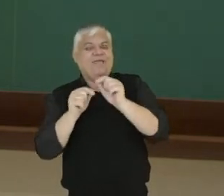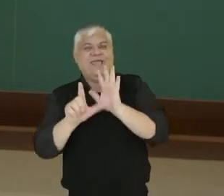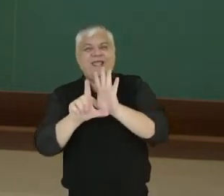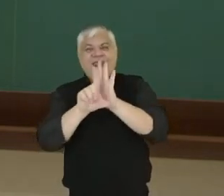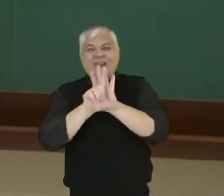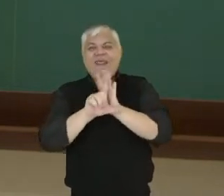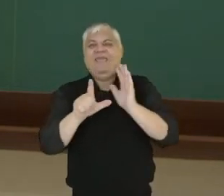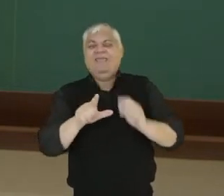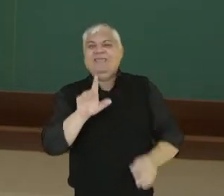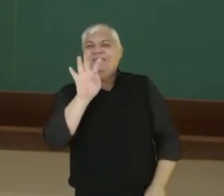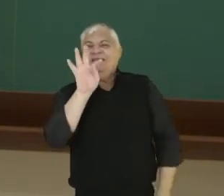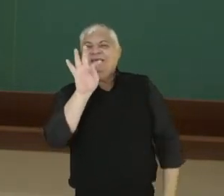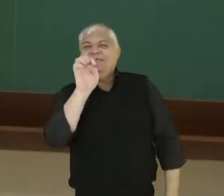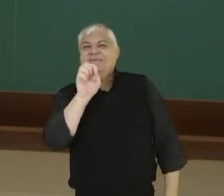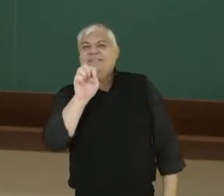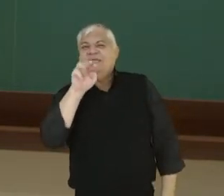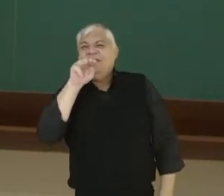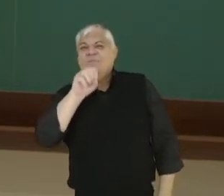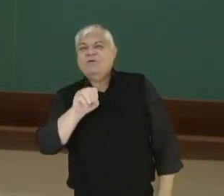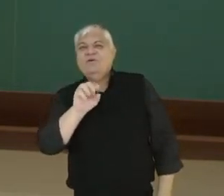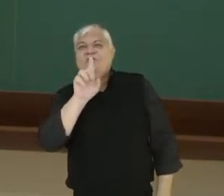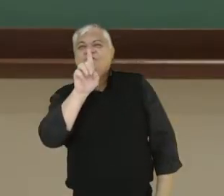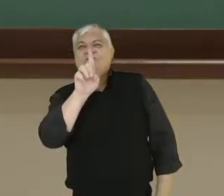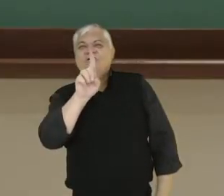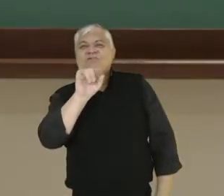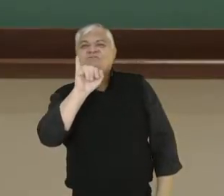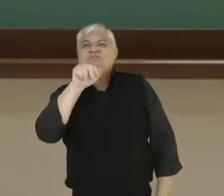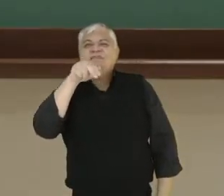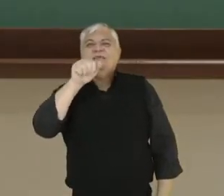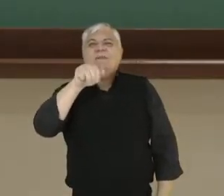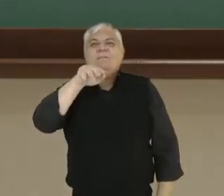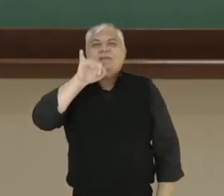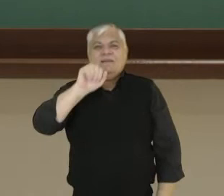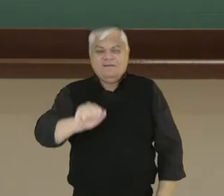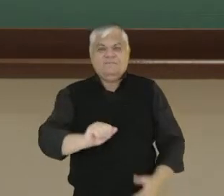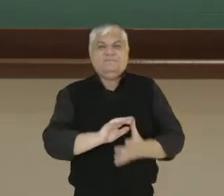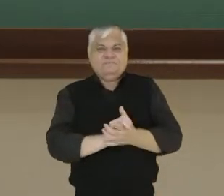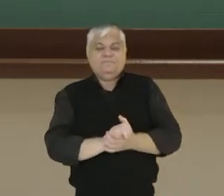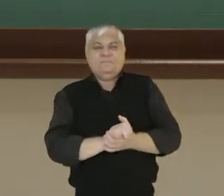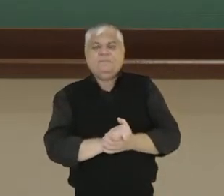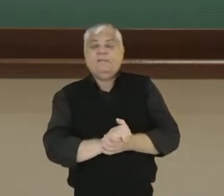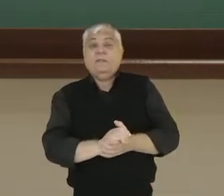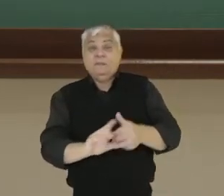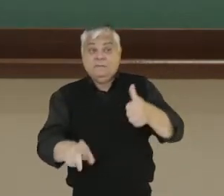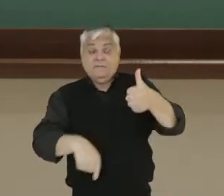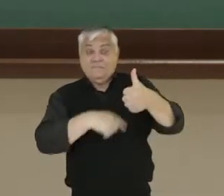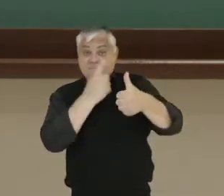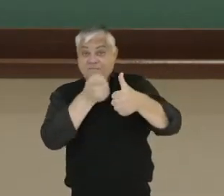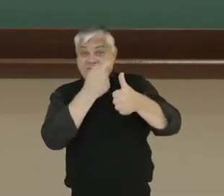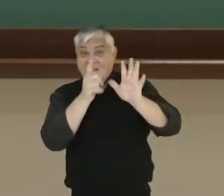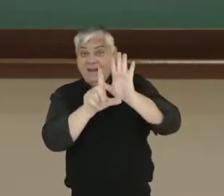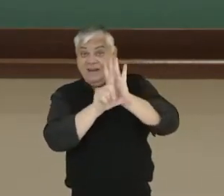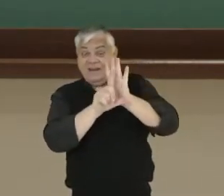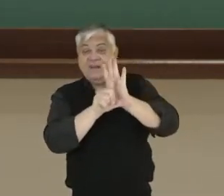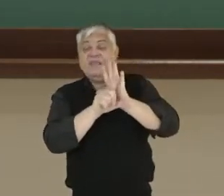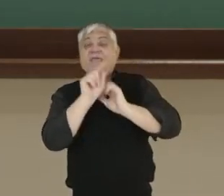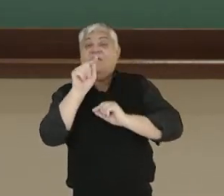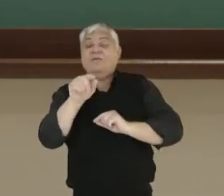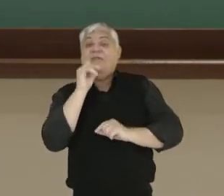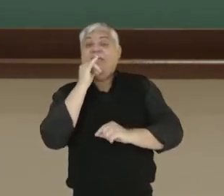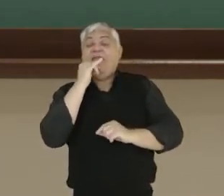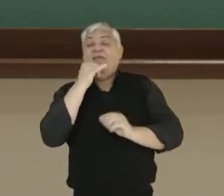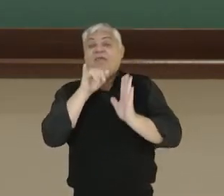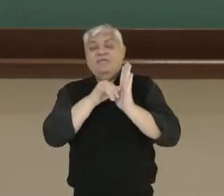primeira lei da termodinâmica? Só para abrir um parênteses aqui, ó, voltando para cá. Queridos, a primeira lei da termodinâmica está relacionada com a conservação da